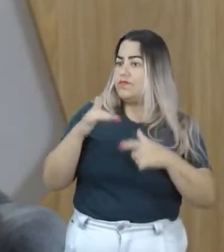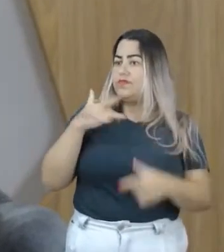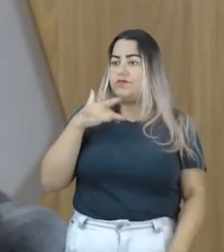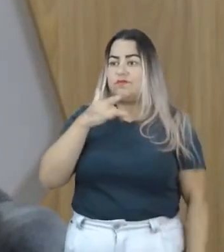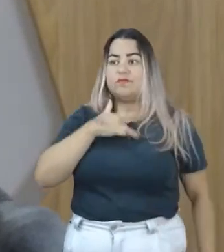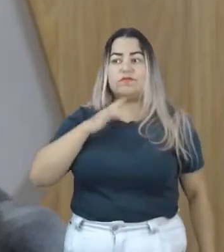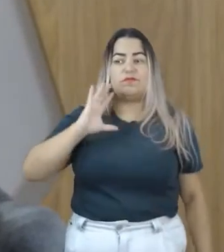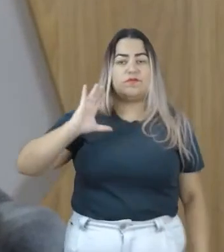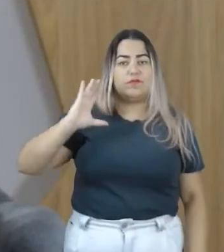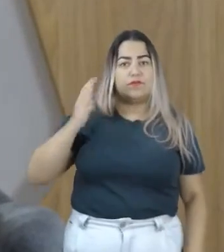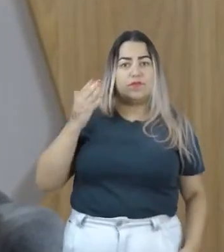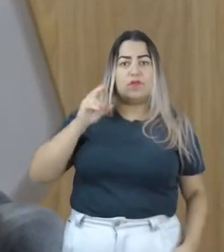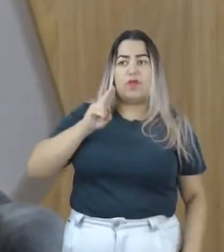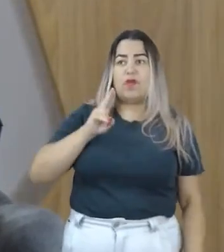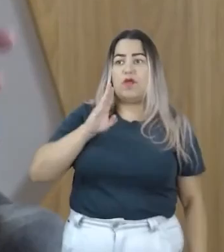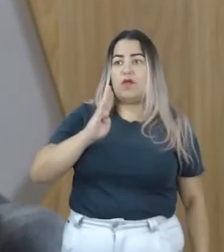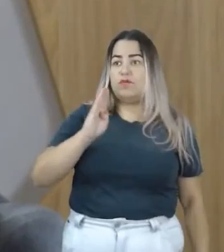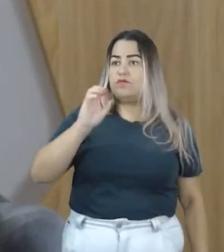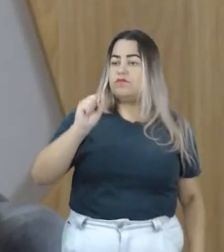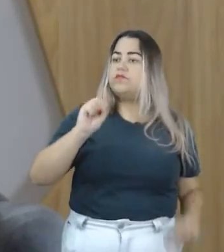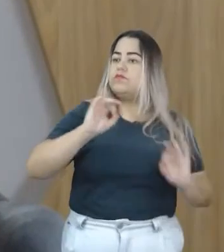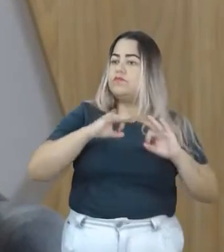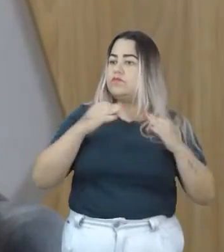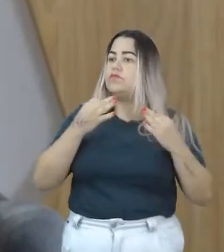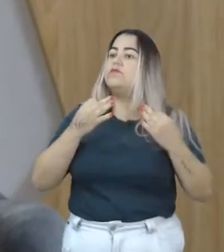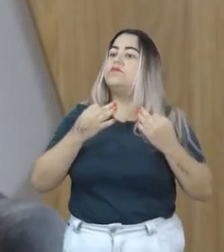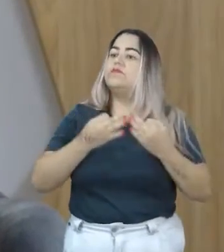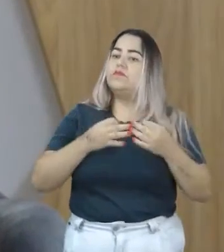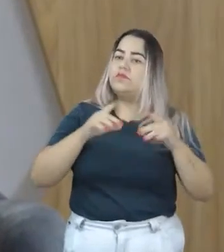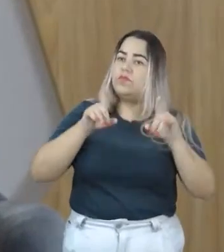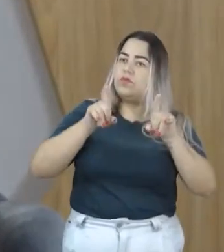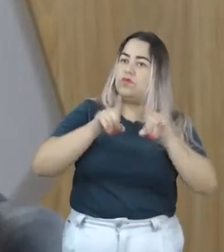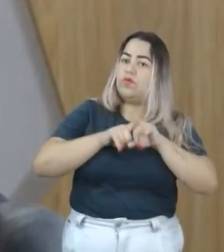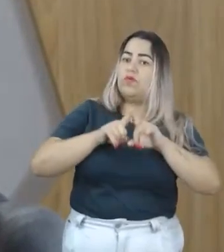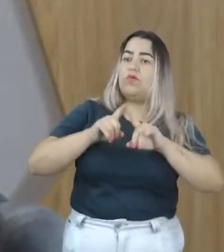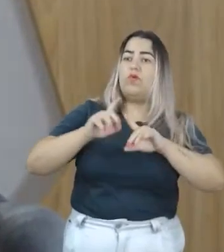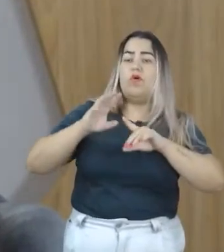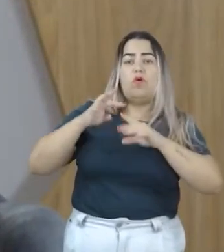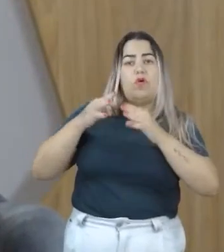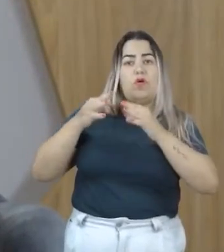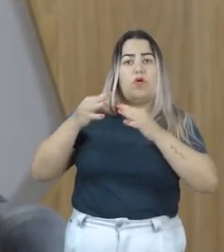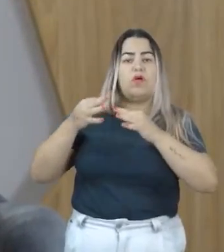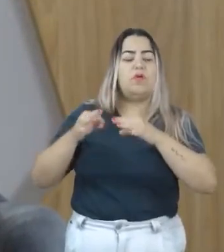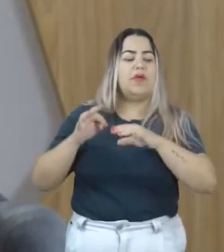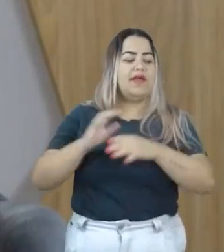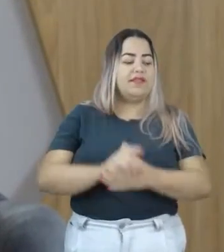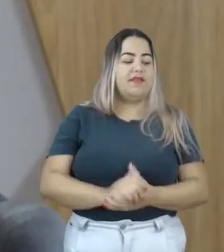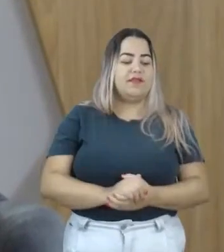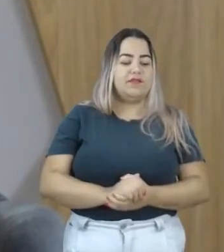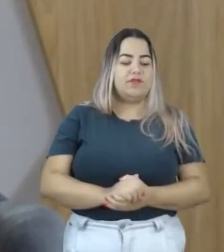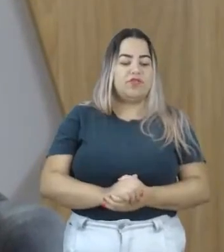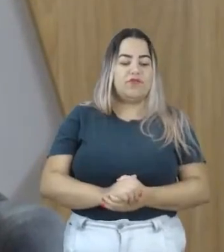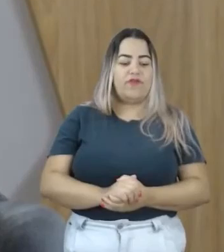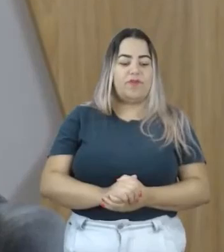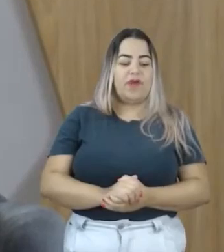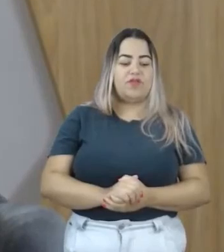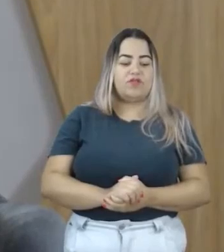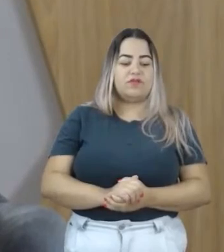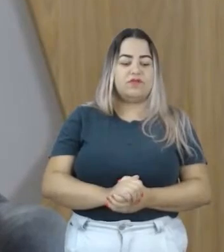resolve numa unidade de saúde da família, com um médico, com um enfermeiro, com um agente de saúde, com um técnico de enfermagem. Vamos pegar um